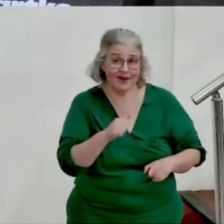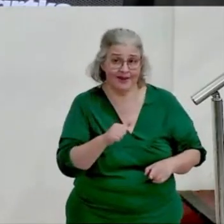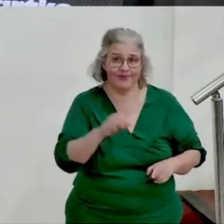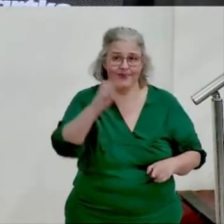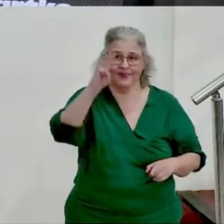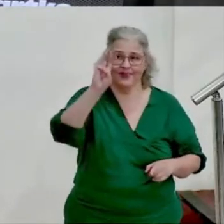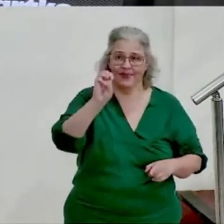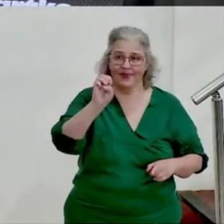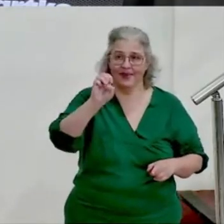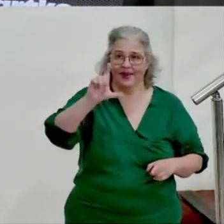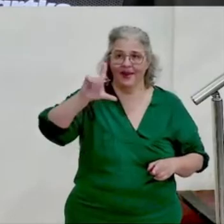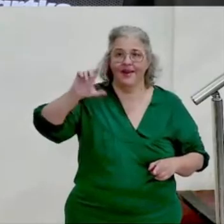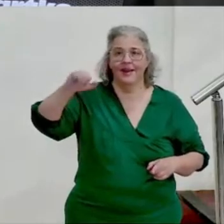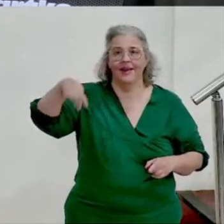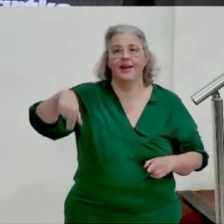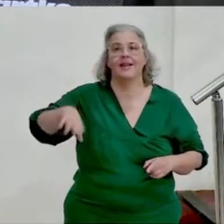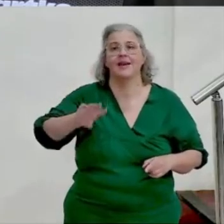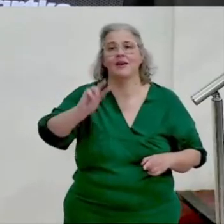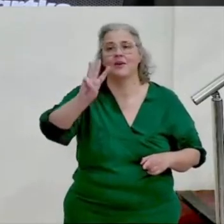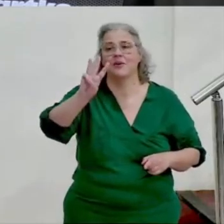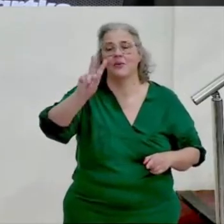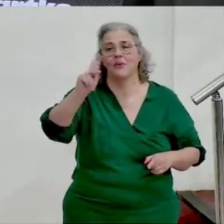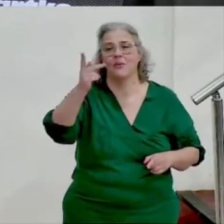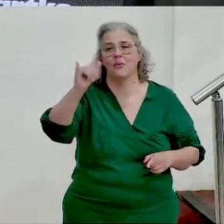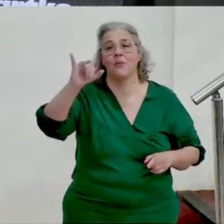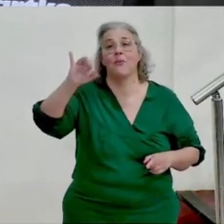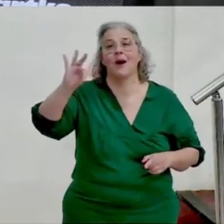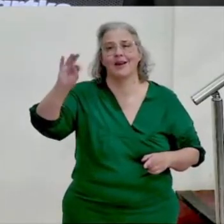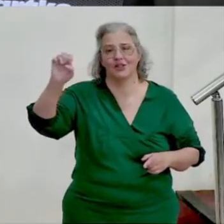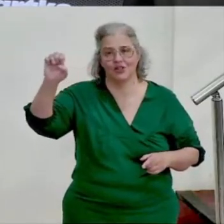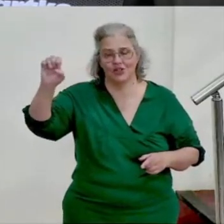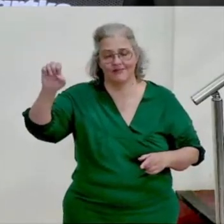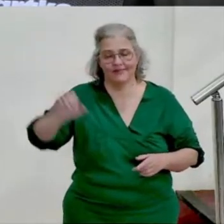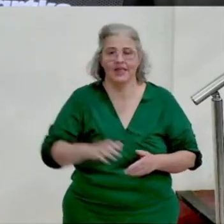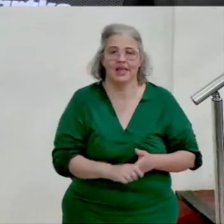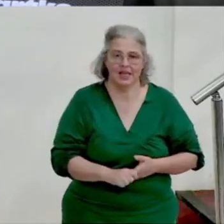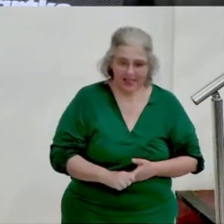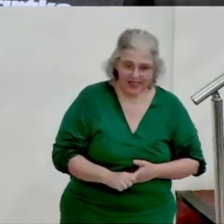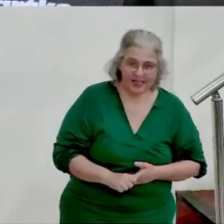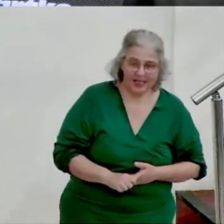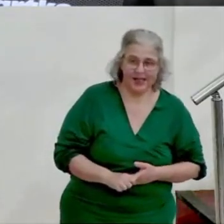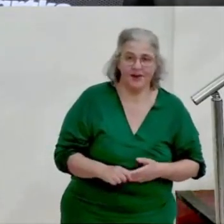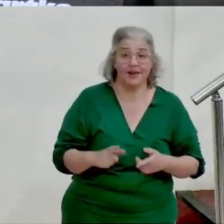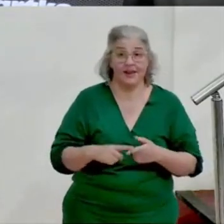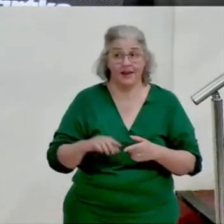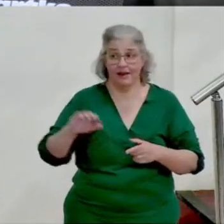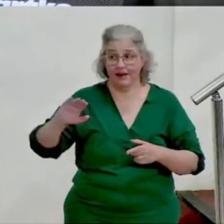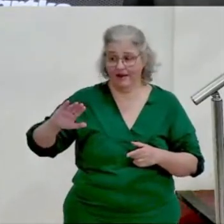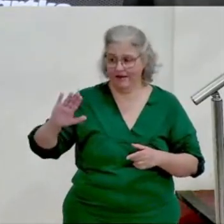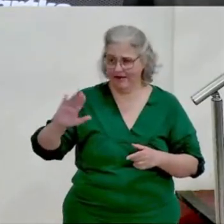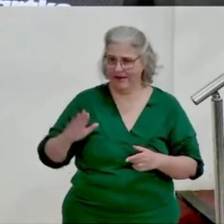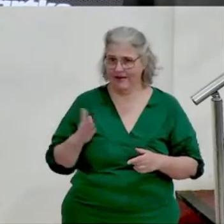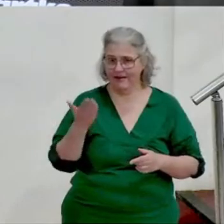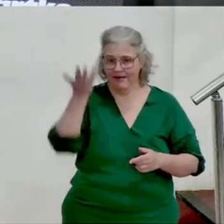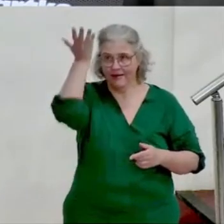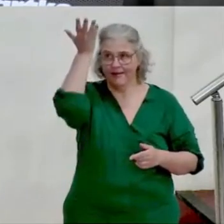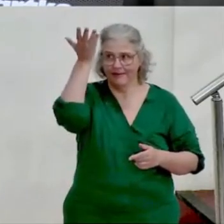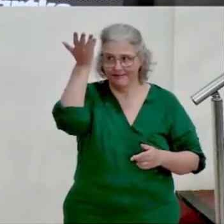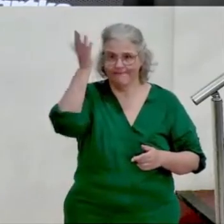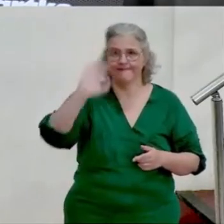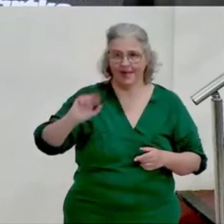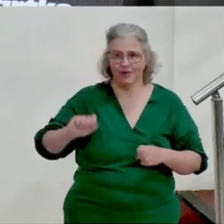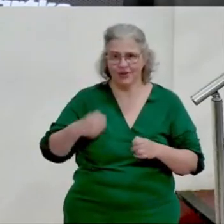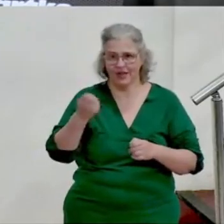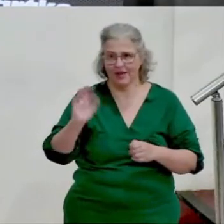origem do que hoje é a seita dos adventistas do sétimo dia. E não pense que as previsões acabaram por